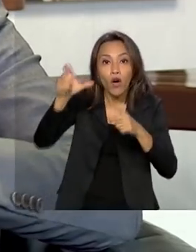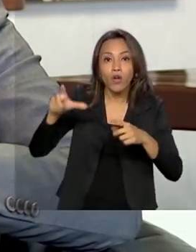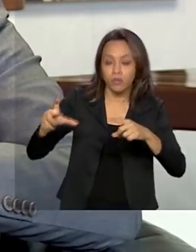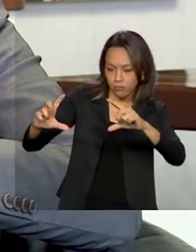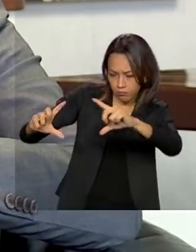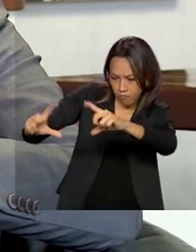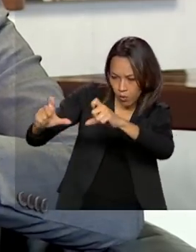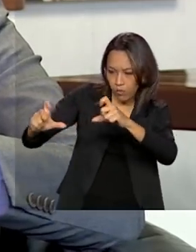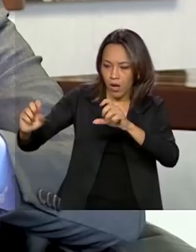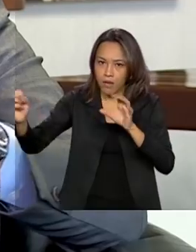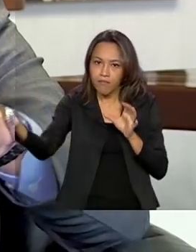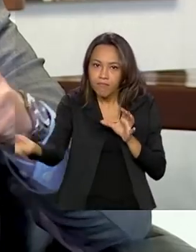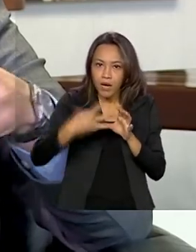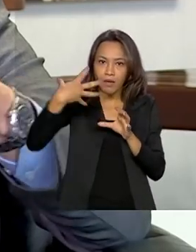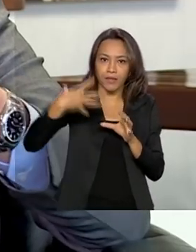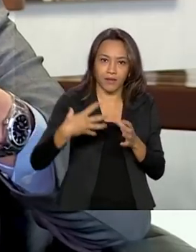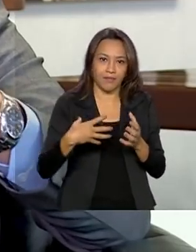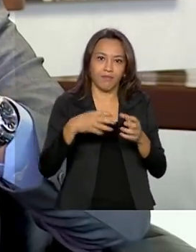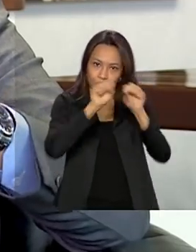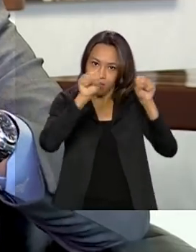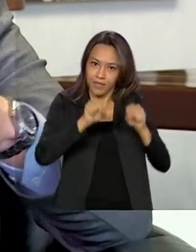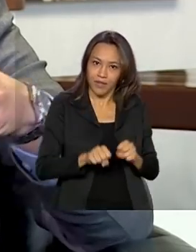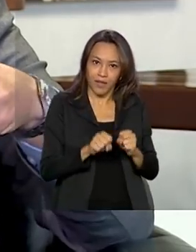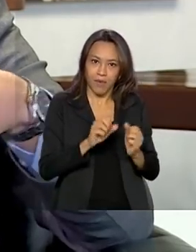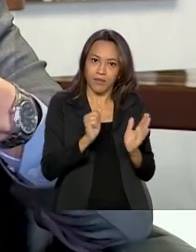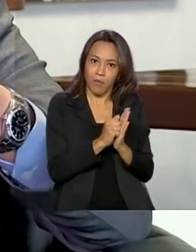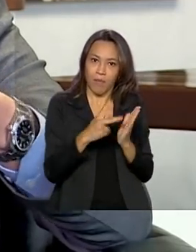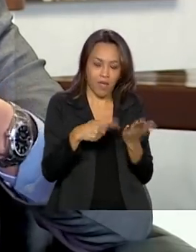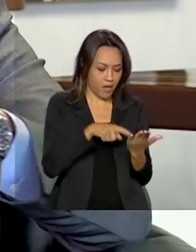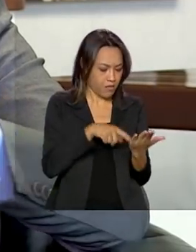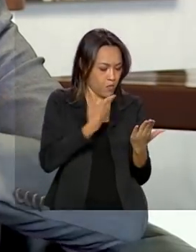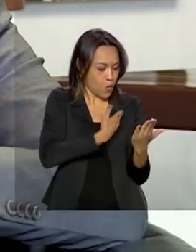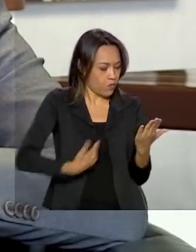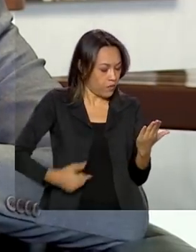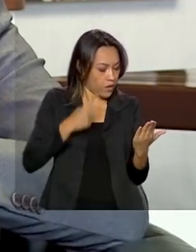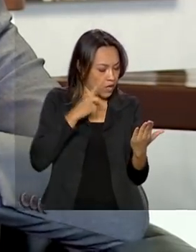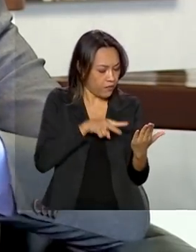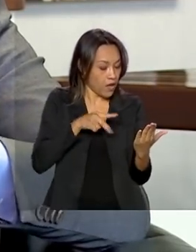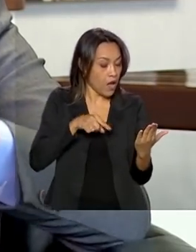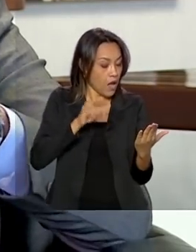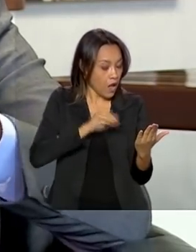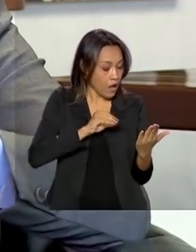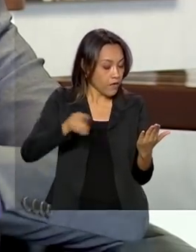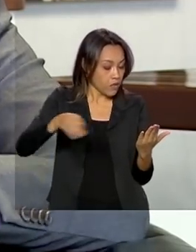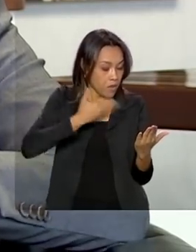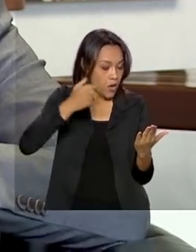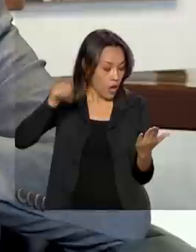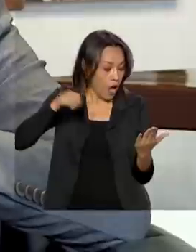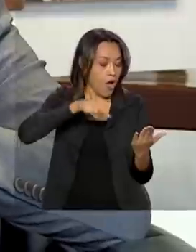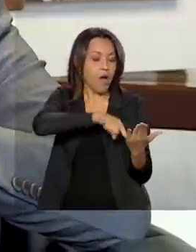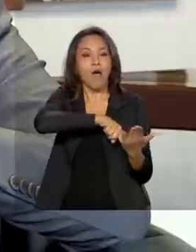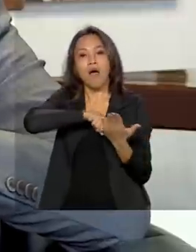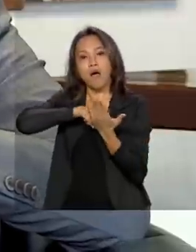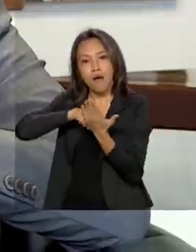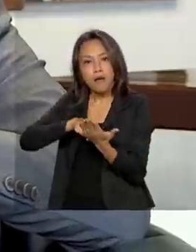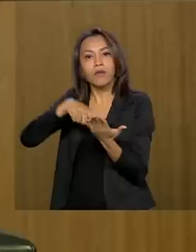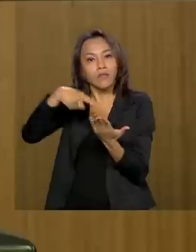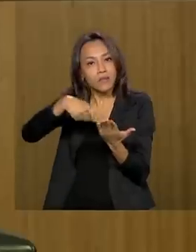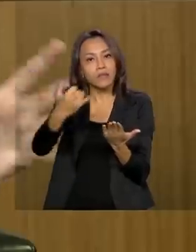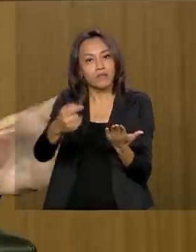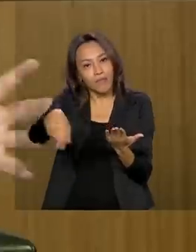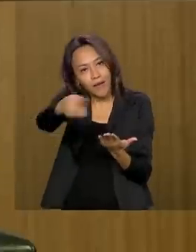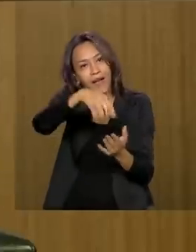esse sistema todo, ele vai gerar, já está gerando, essa oportunidade para que a gente melhore muito a parte verde nos centros